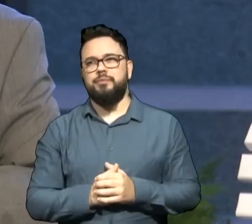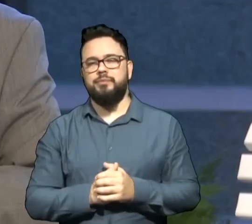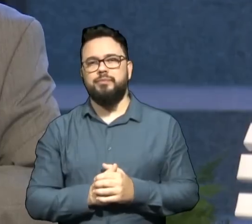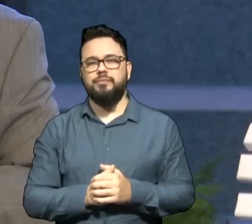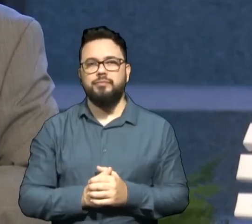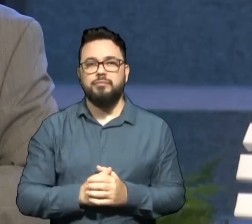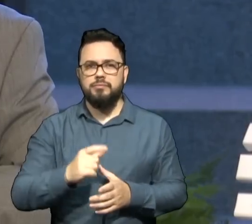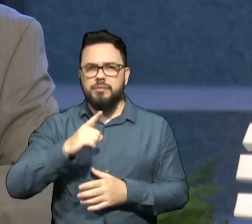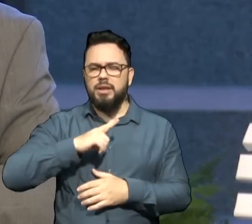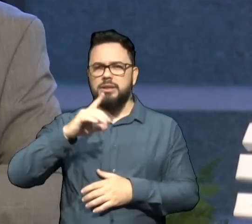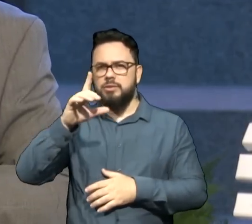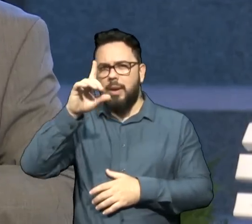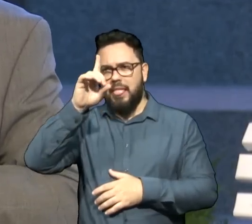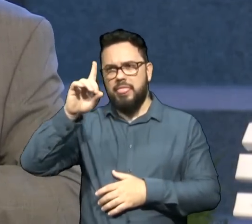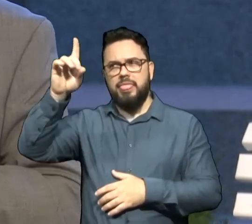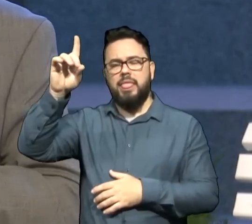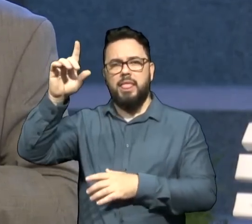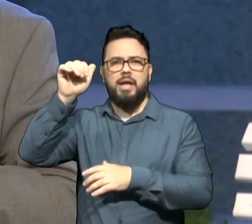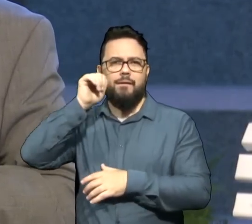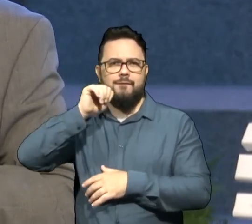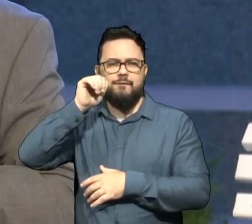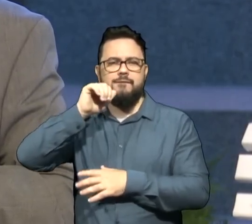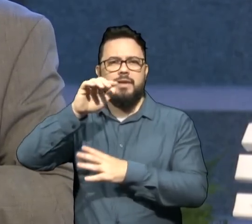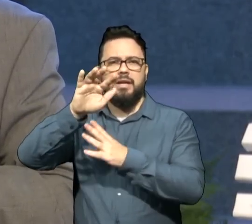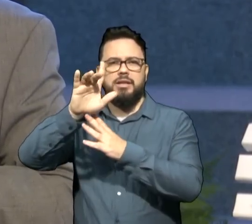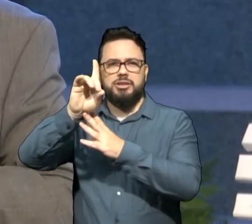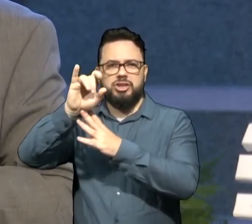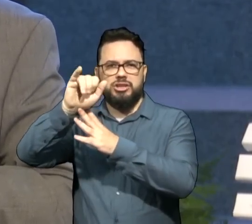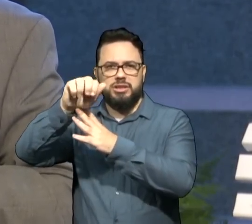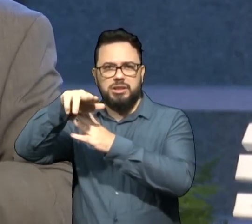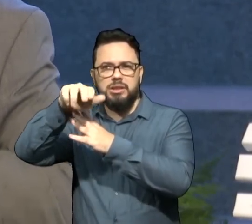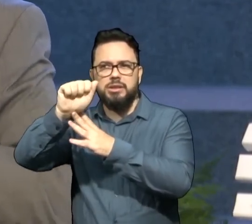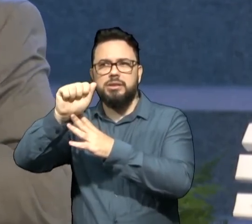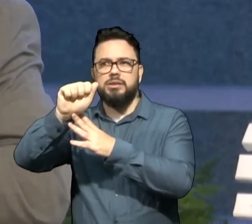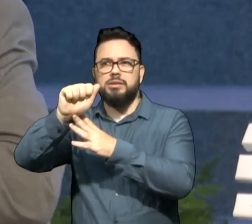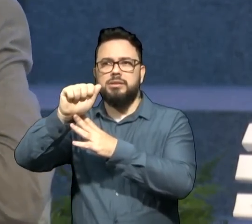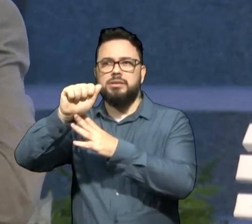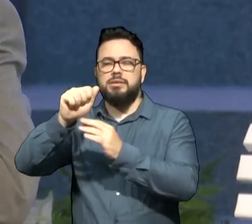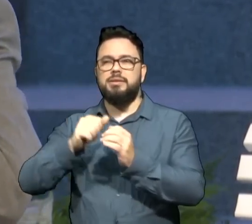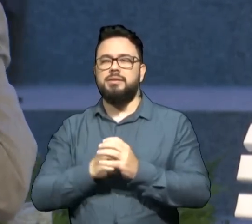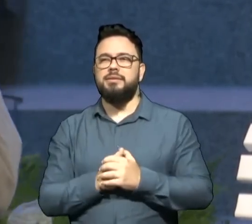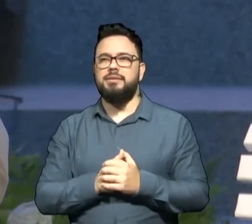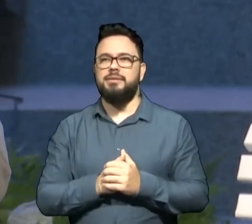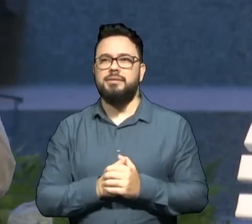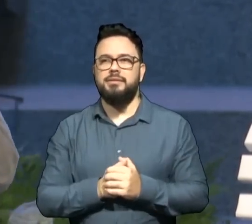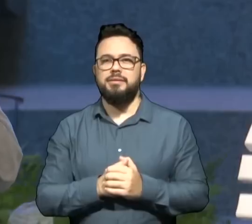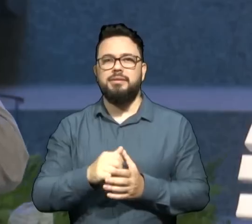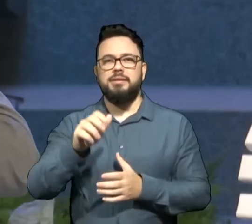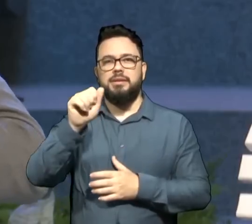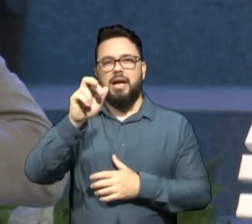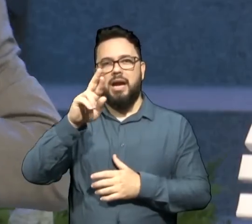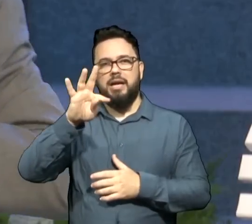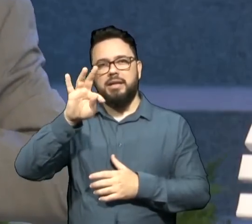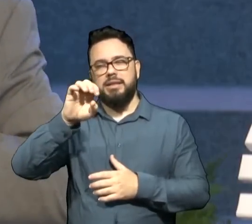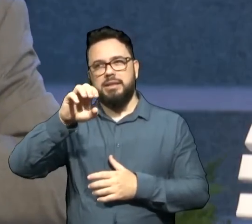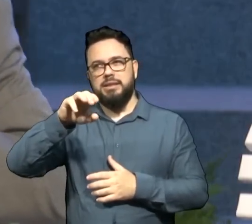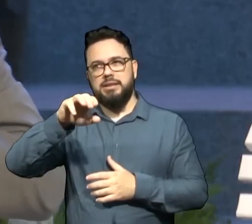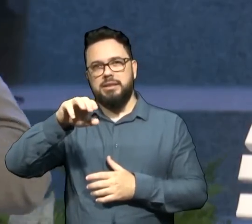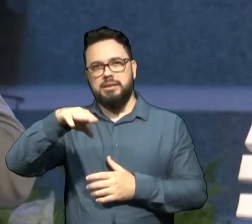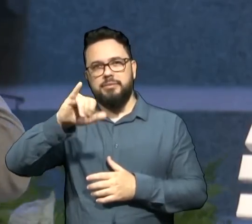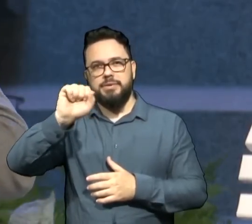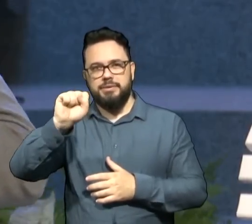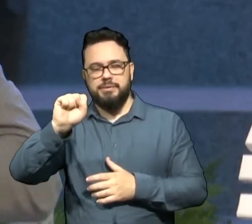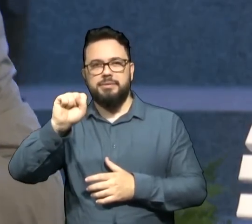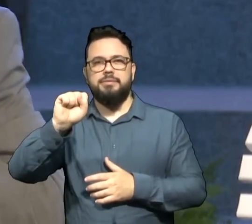ou demetter a demetter ou Diana ela demetter não perdão gente ártemis perdão o